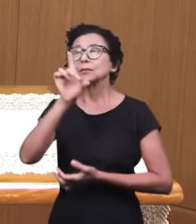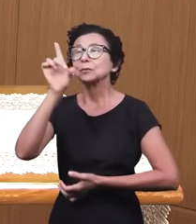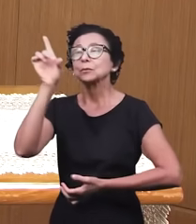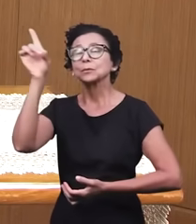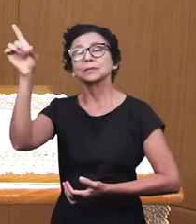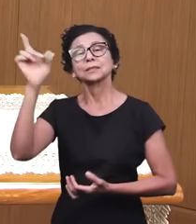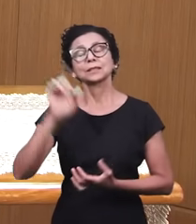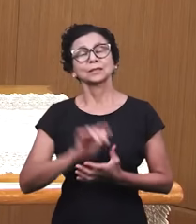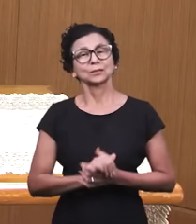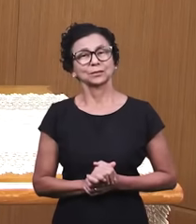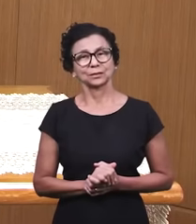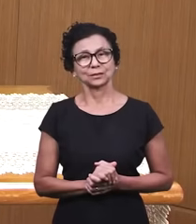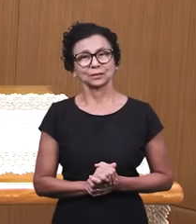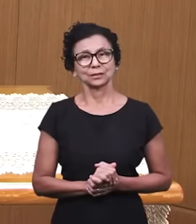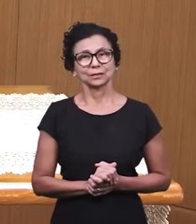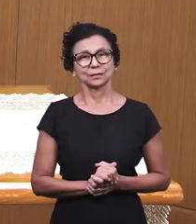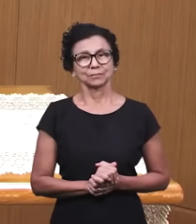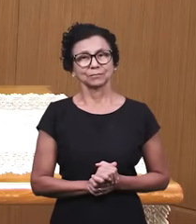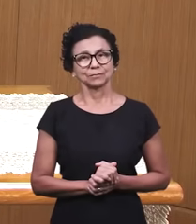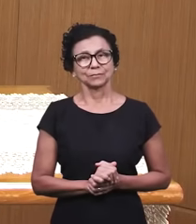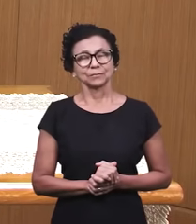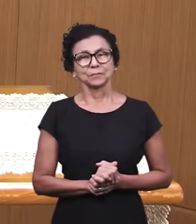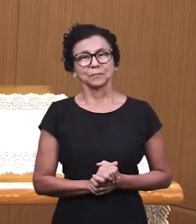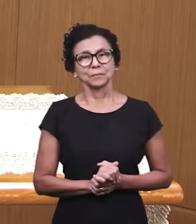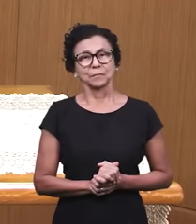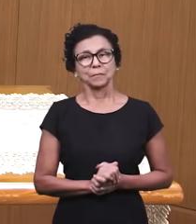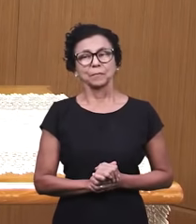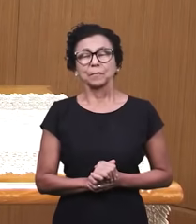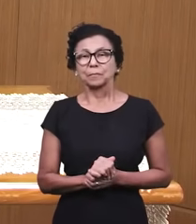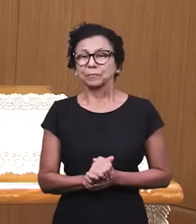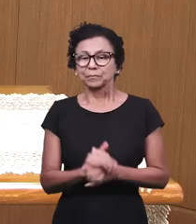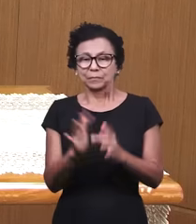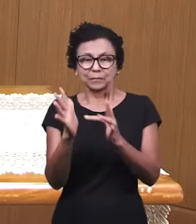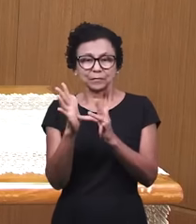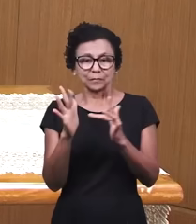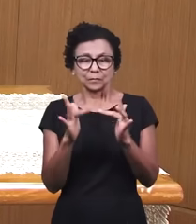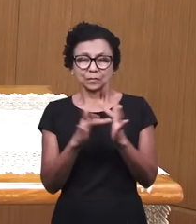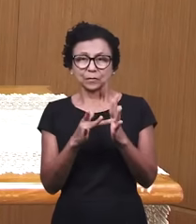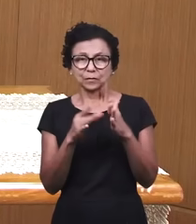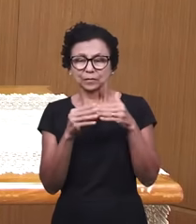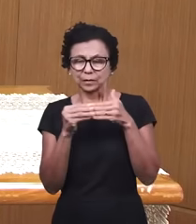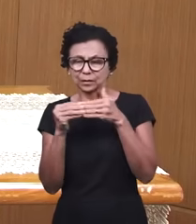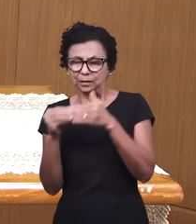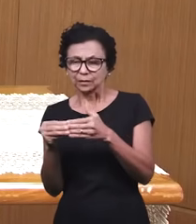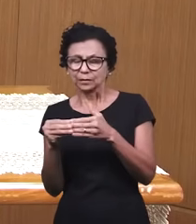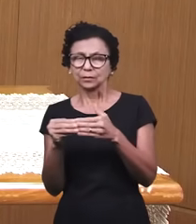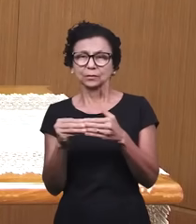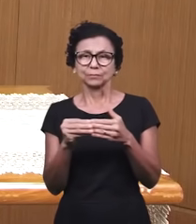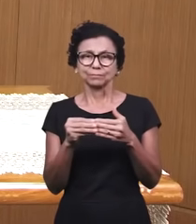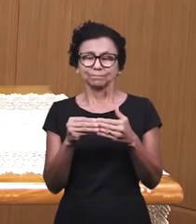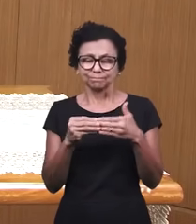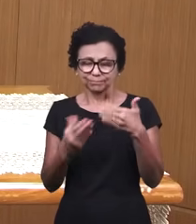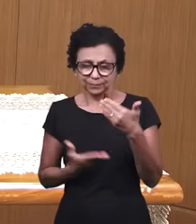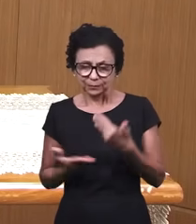valor, este evangelho, Jesus na sua vida, ele não foi porque